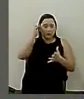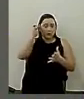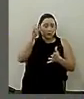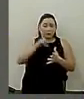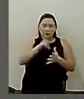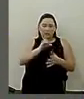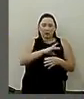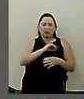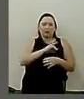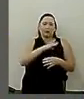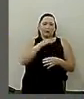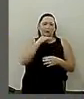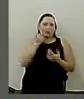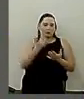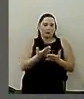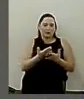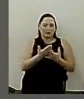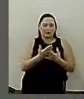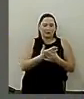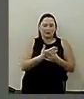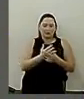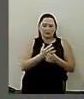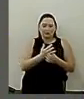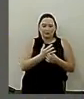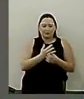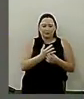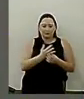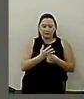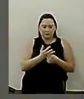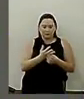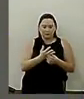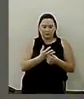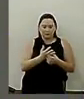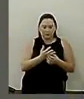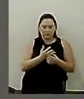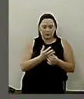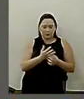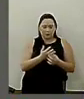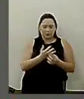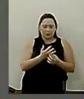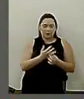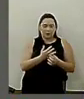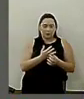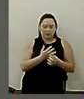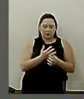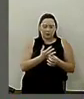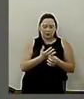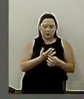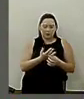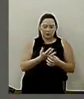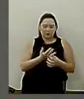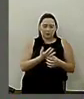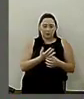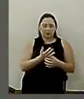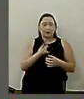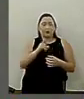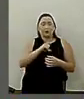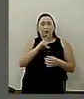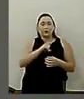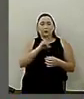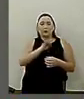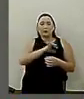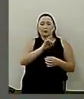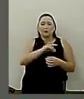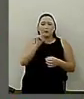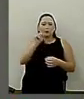morrer numa catástrofe, num incêndio, afogados numa inundação, alvos